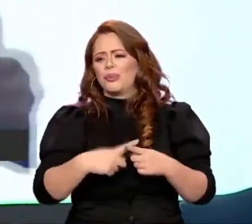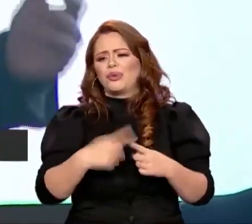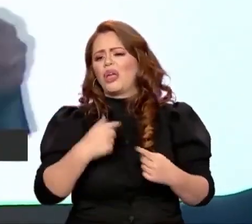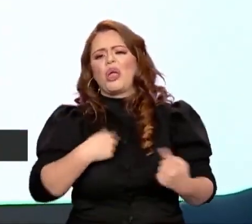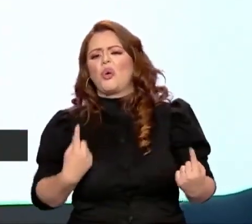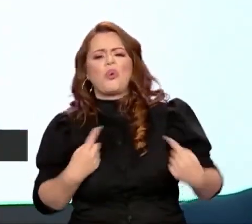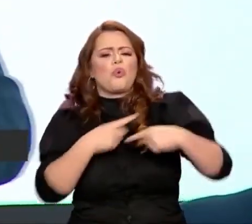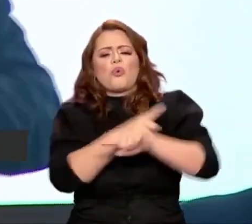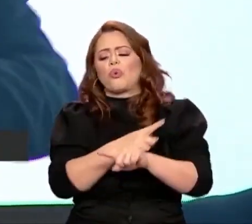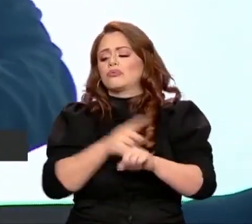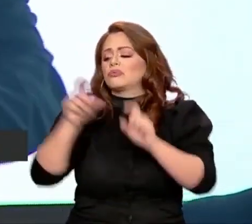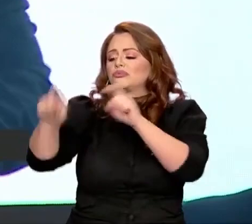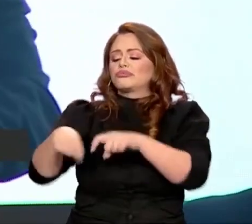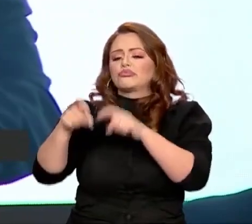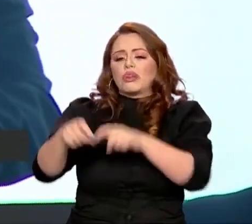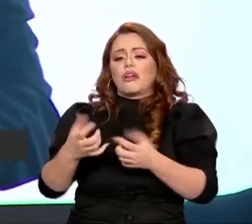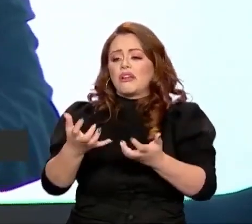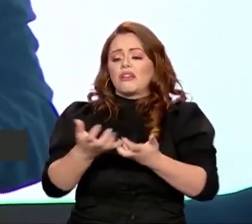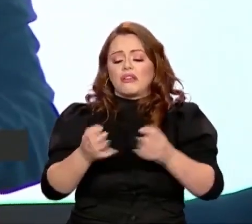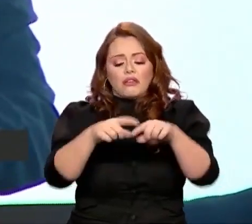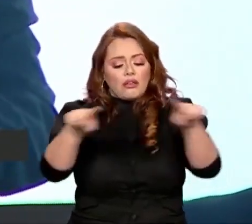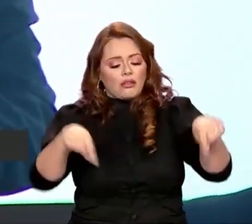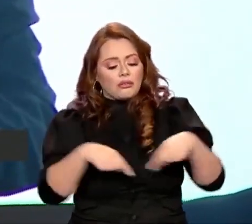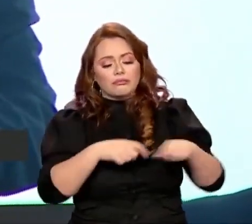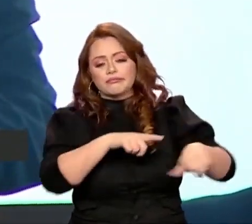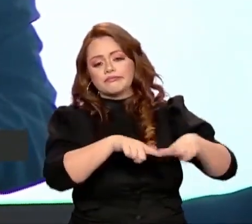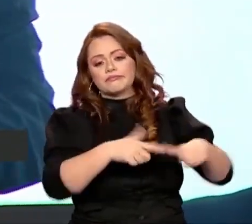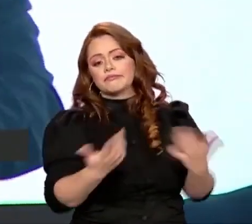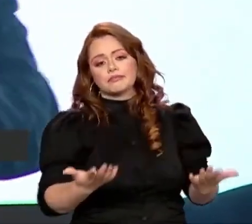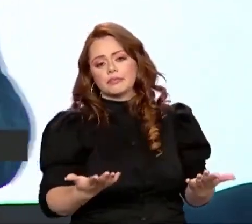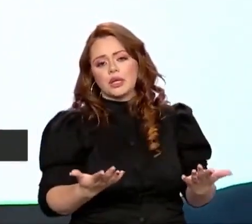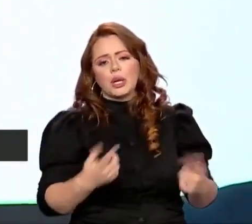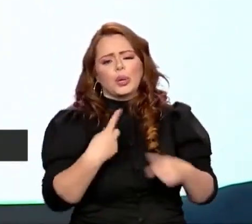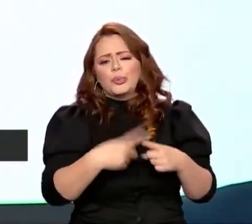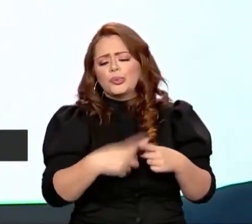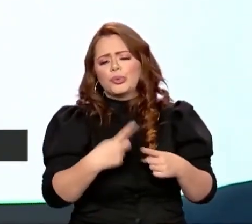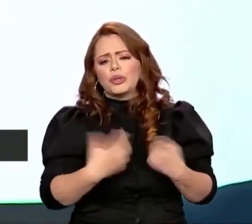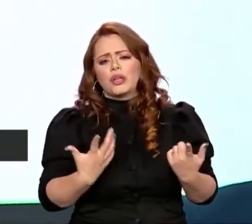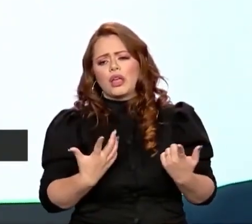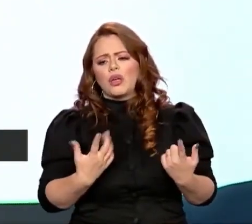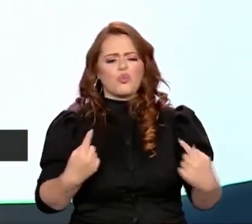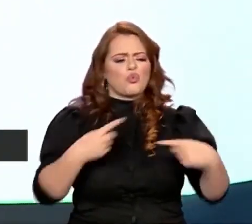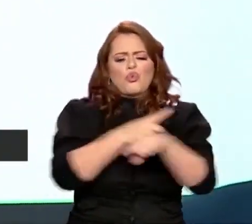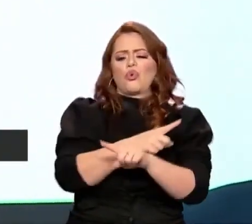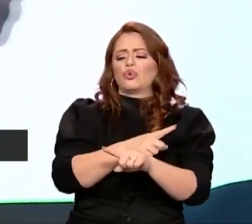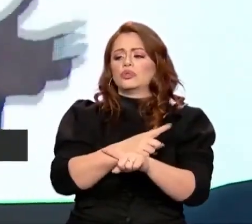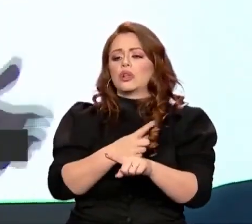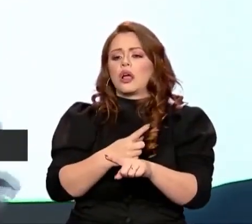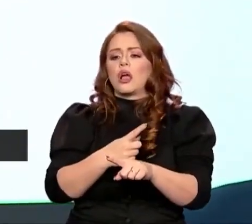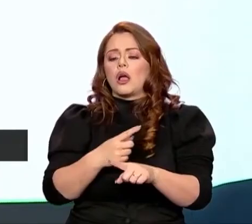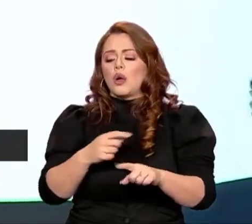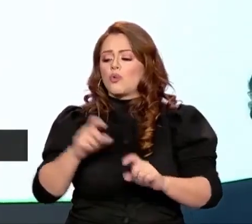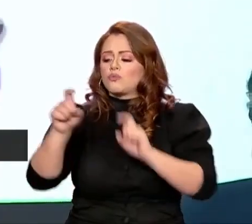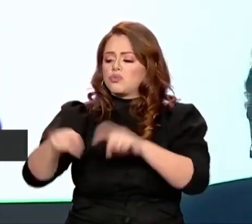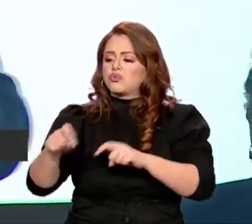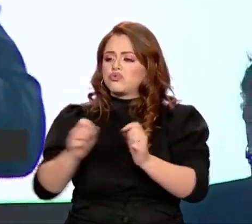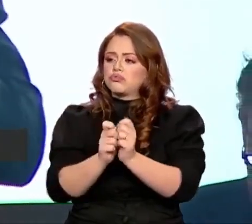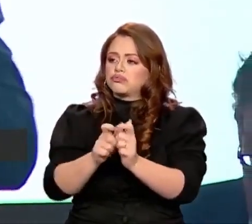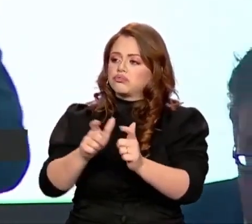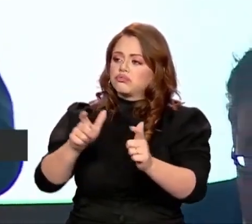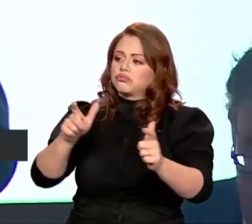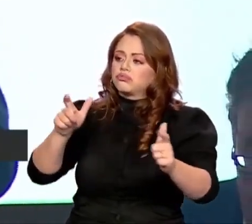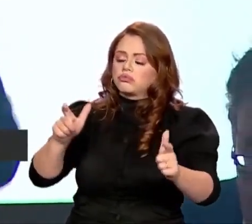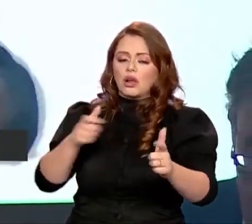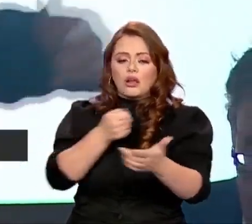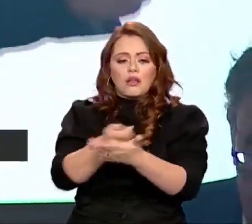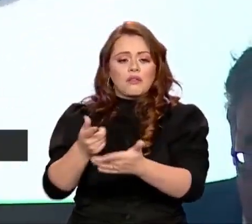um produtor rural que quer terra para trabalhar? Por que que eu poderia ser contra um grande produtor que está produzindo e